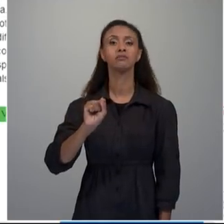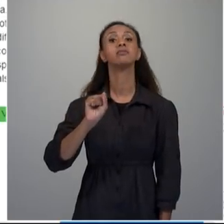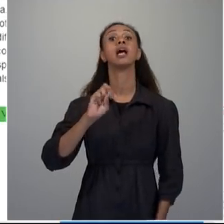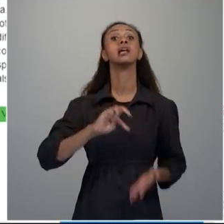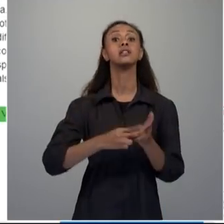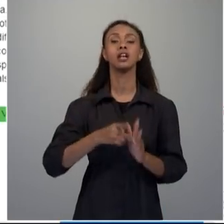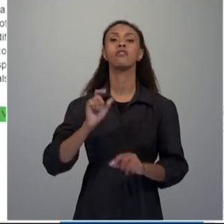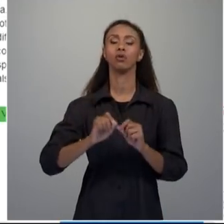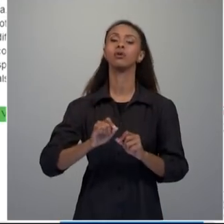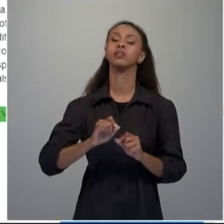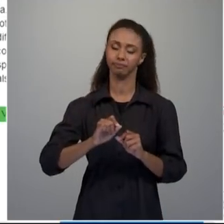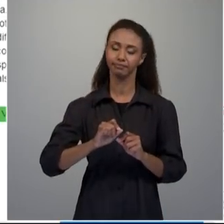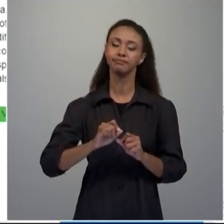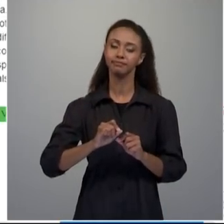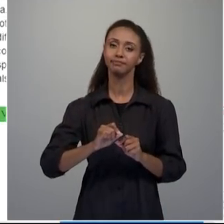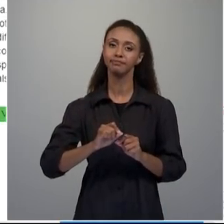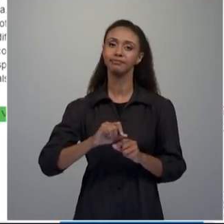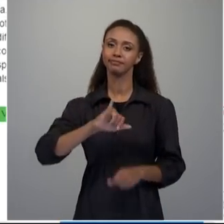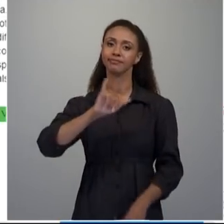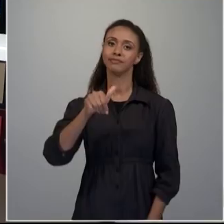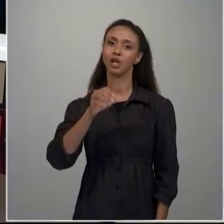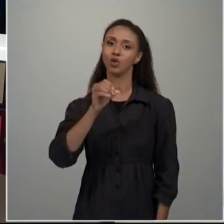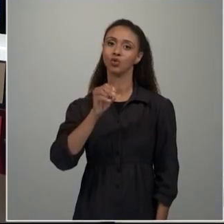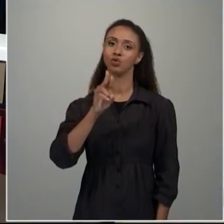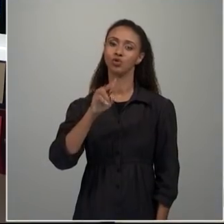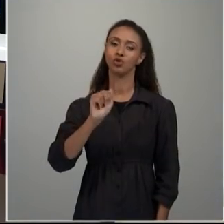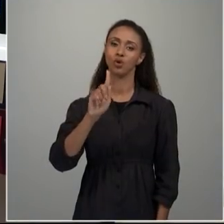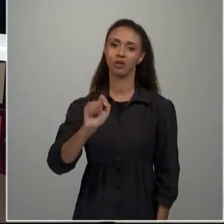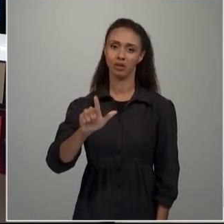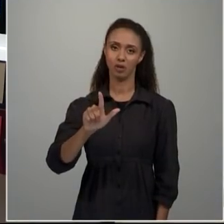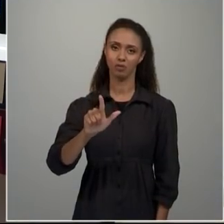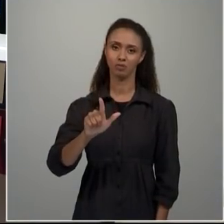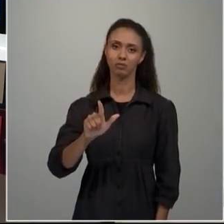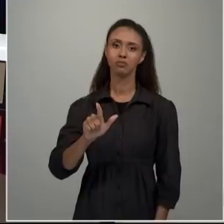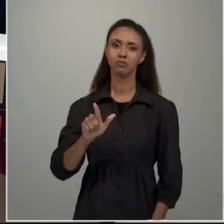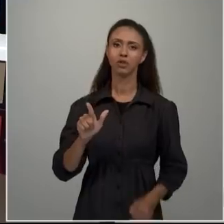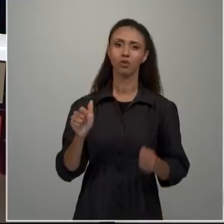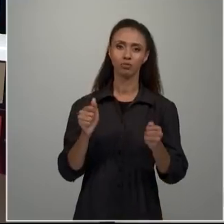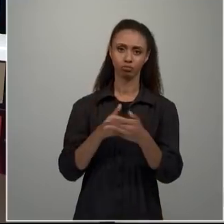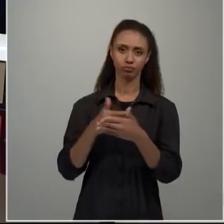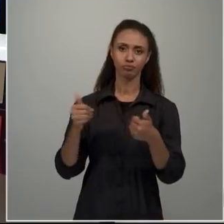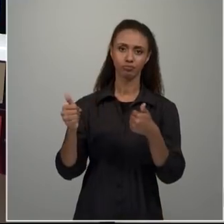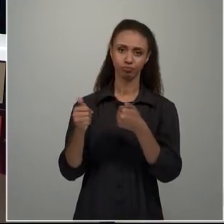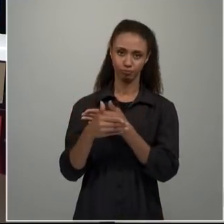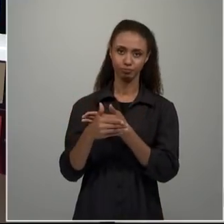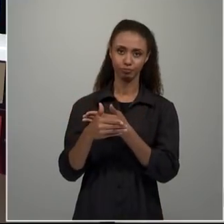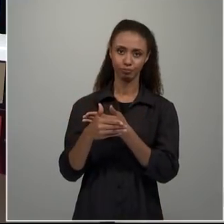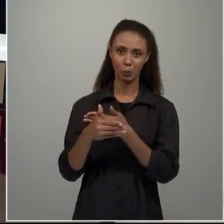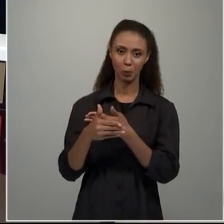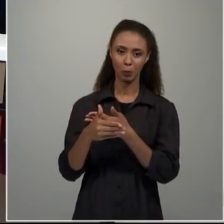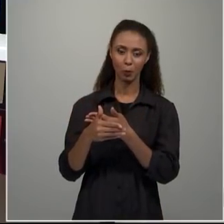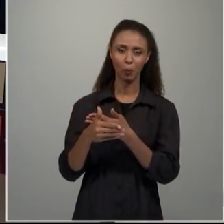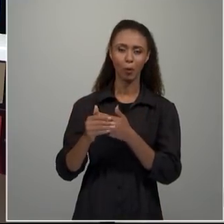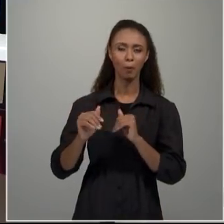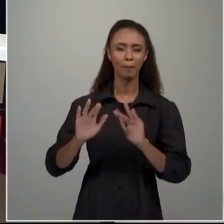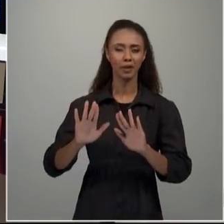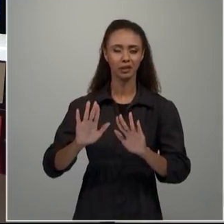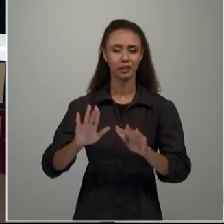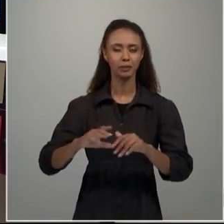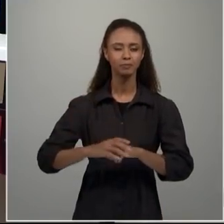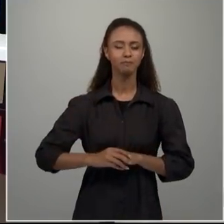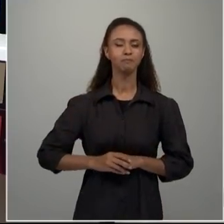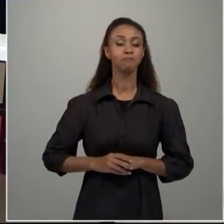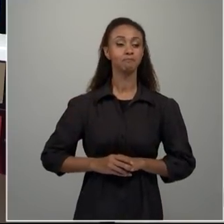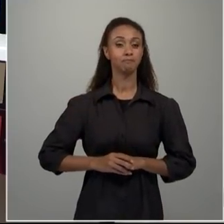vamos já nem vou não vou mudar para o powerpoint praticamente voltar pode ou pula tela que o próximo tema é justamente esse então vamos lá